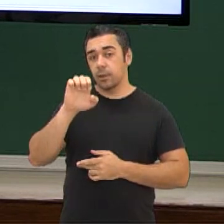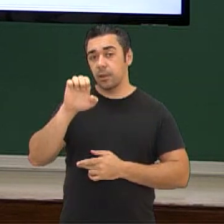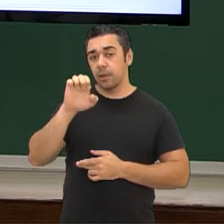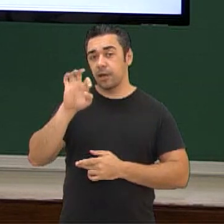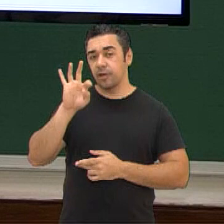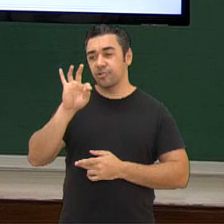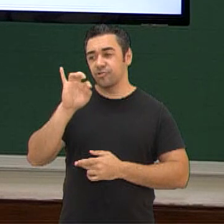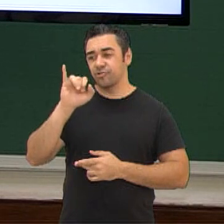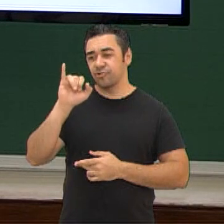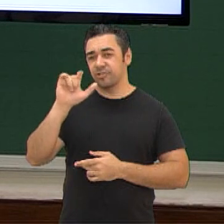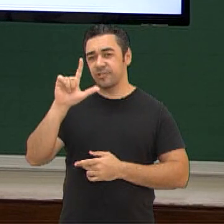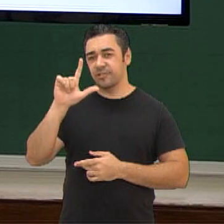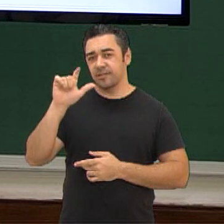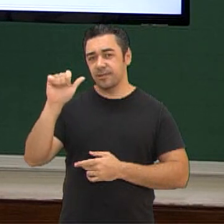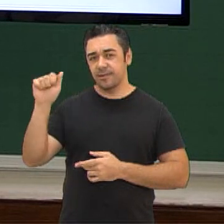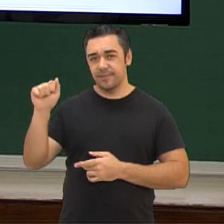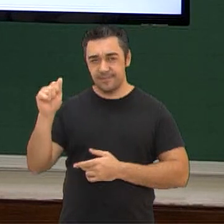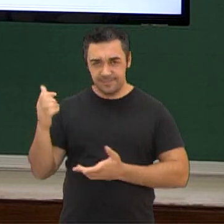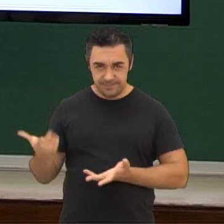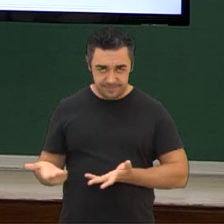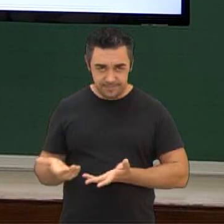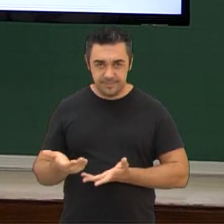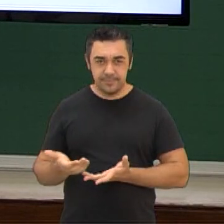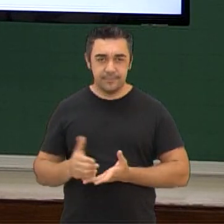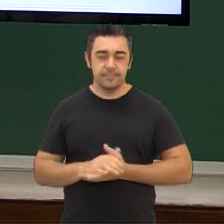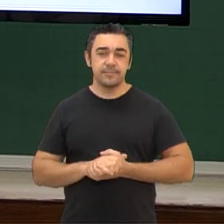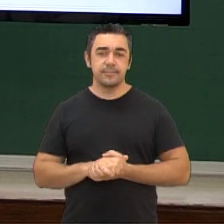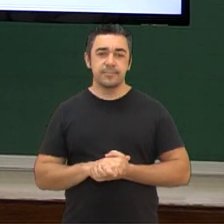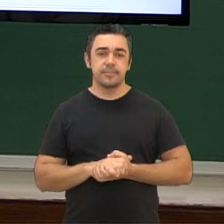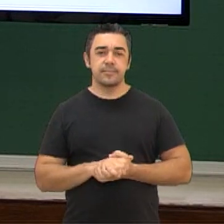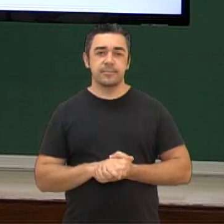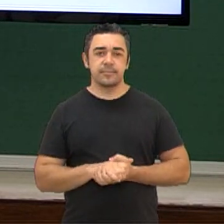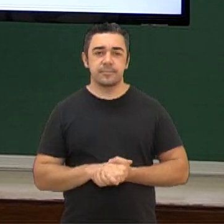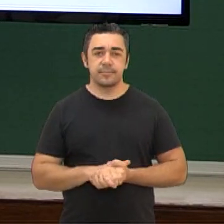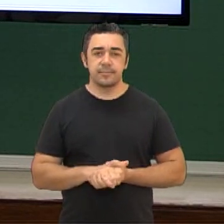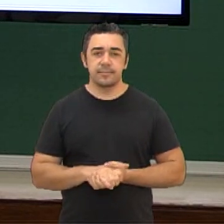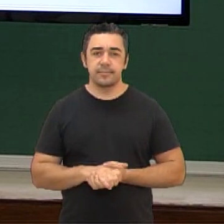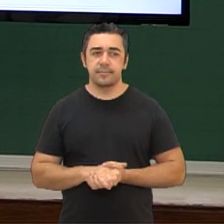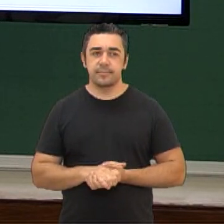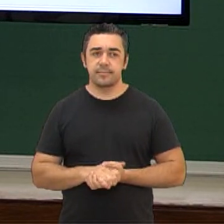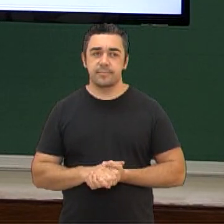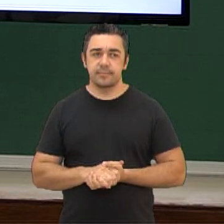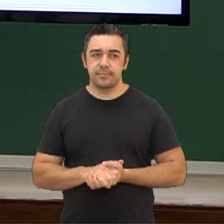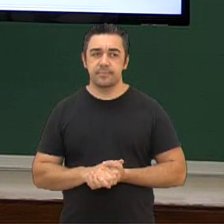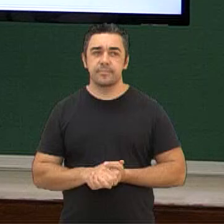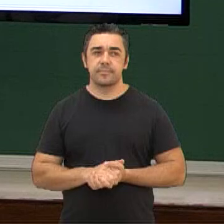dois eu coloco o prefixo di. Sulfeto de